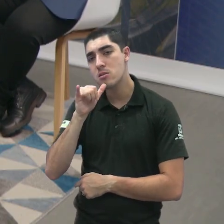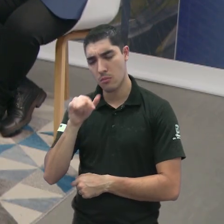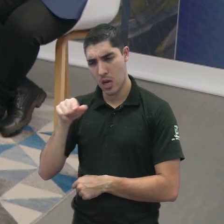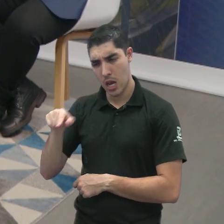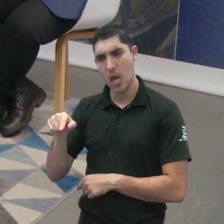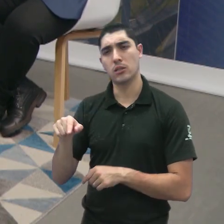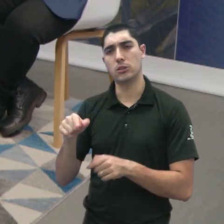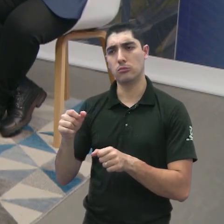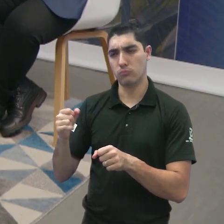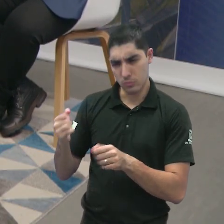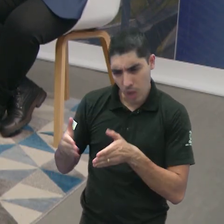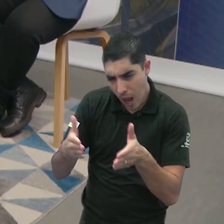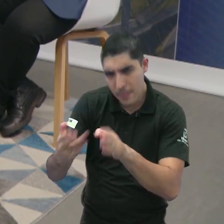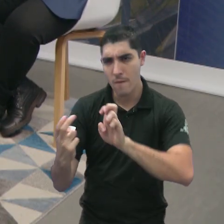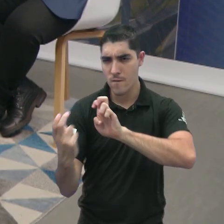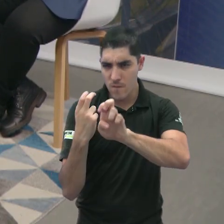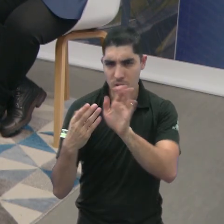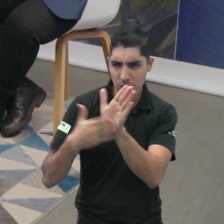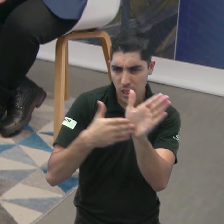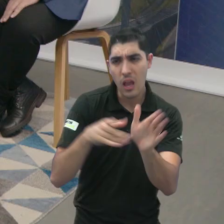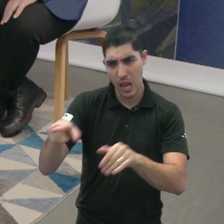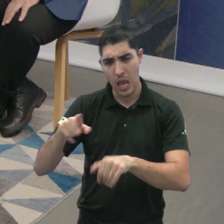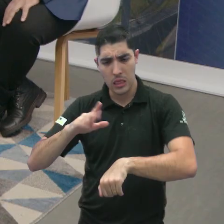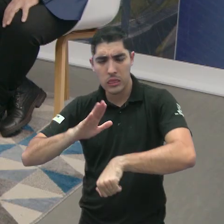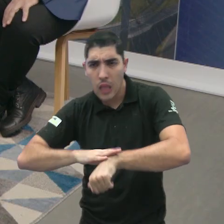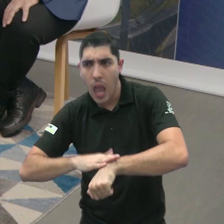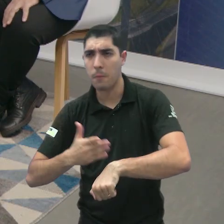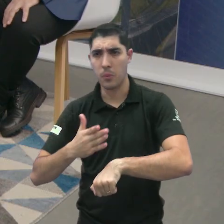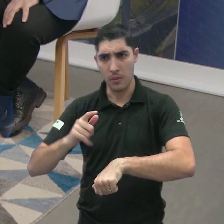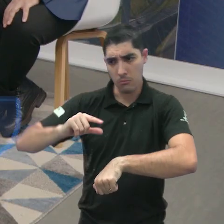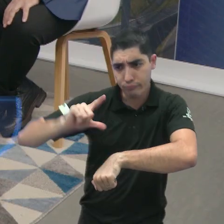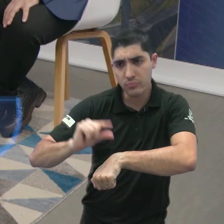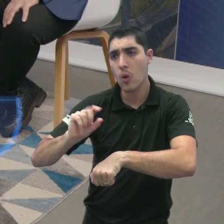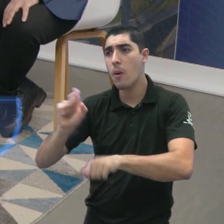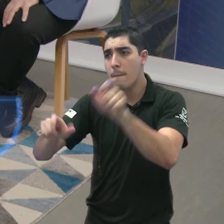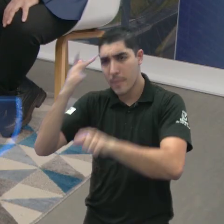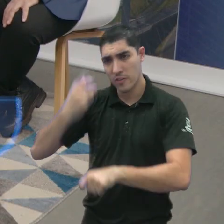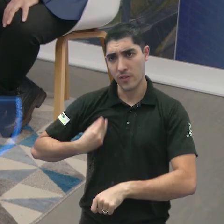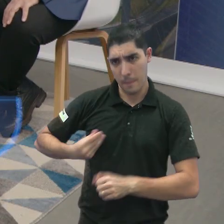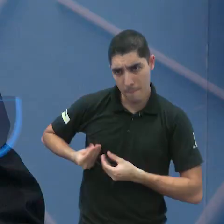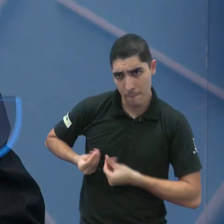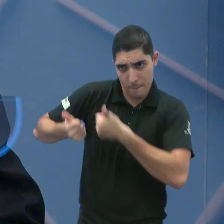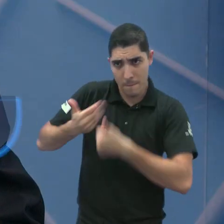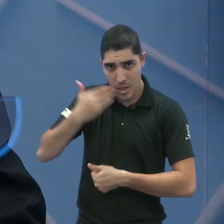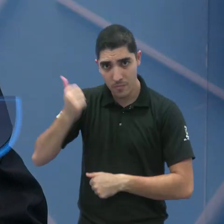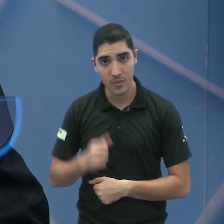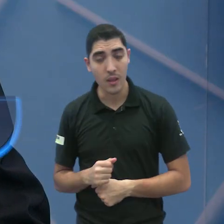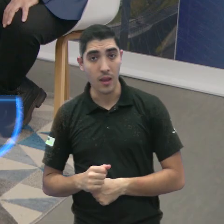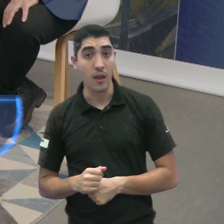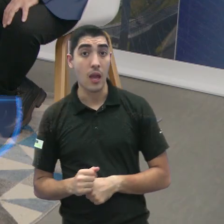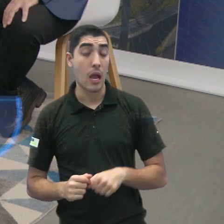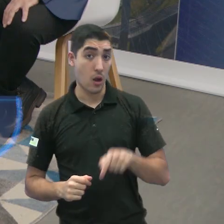congestionamentos, né, tempo de deslocamento e qualidade de vida nas cidades? o modelo ferroviário no rodoviário.